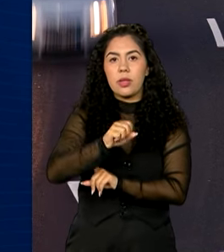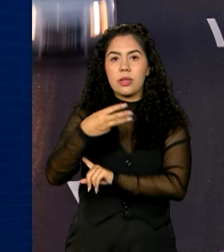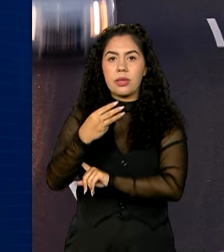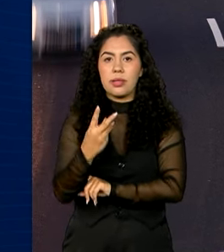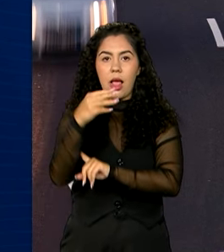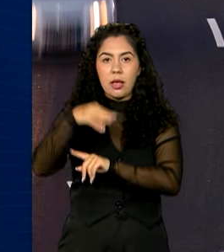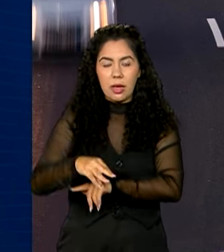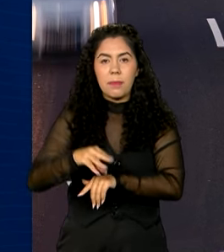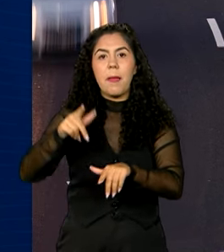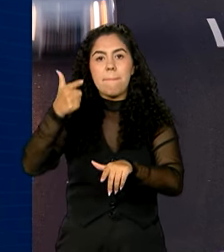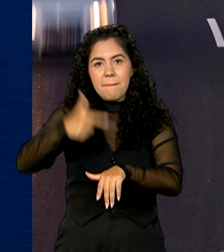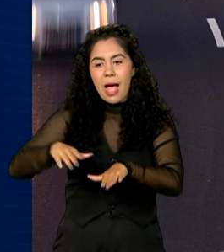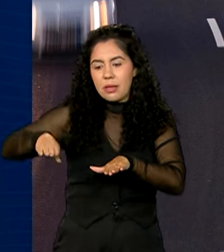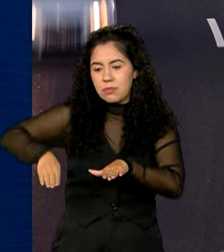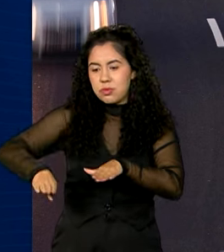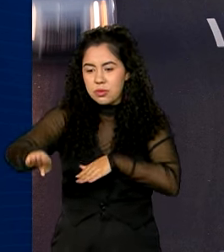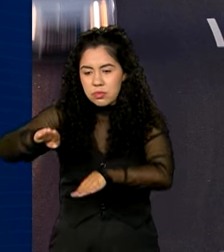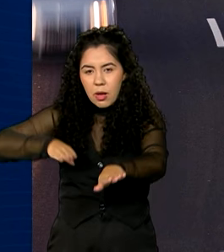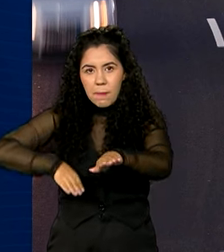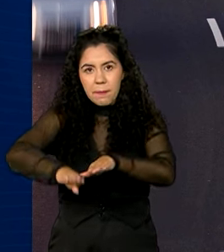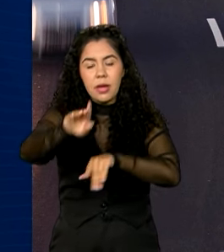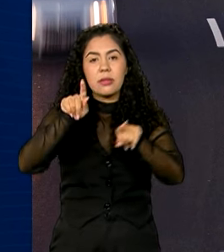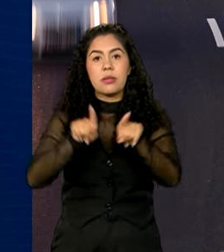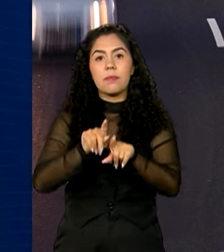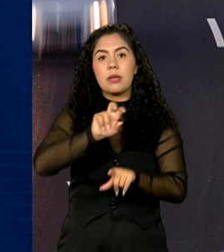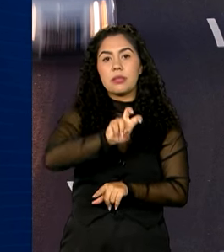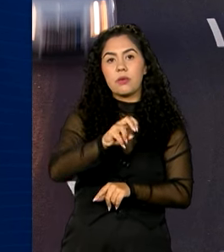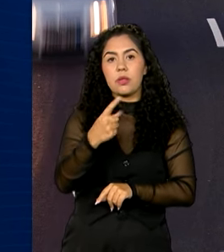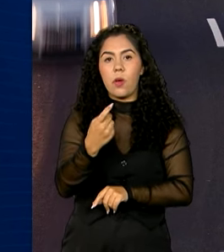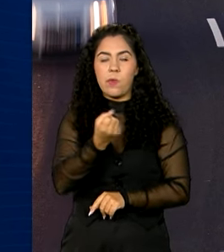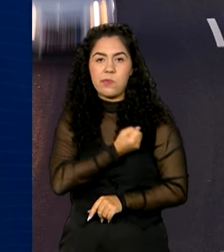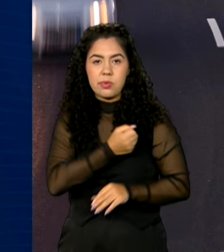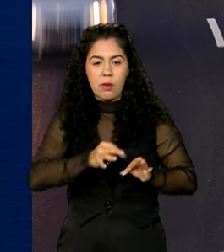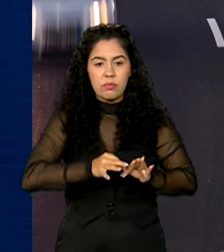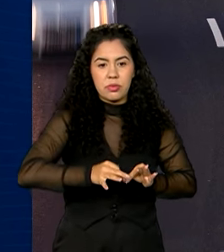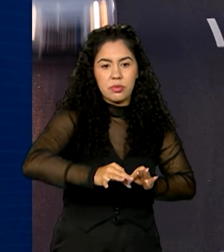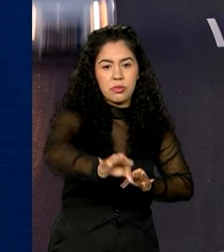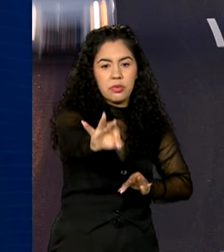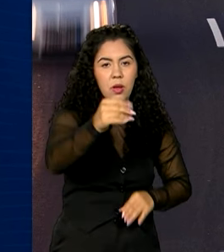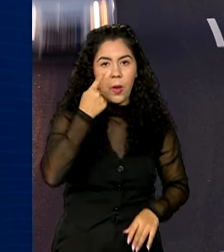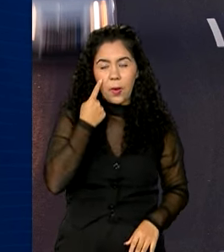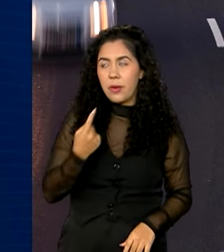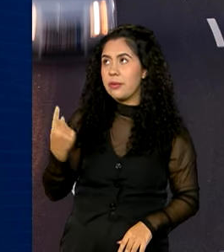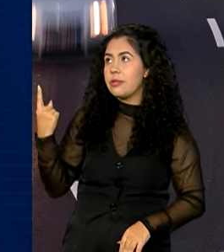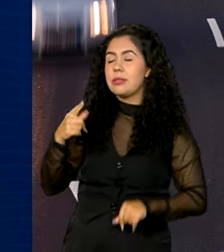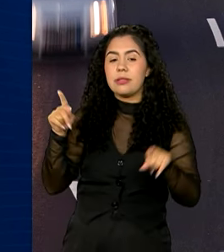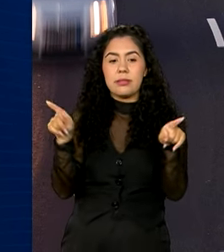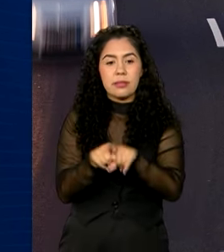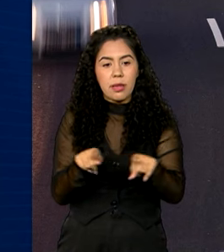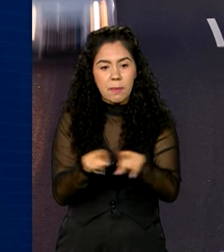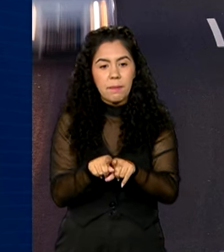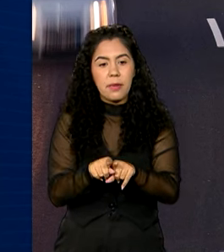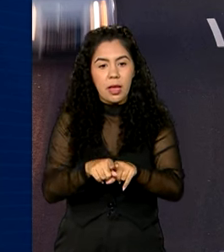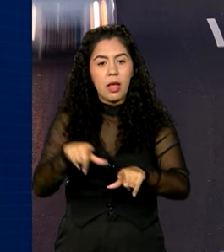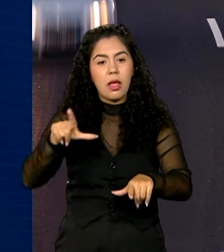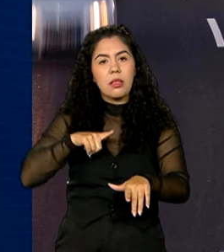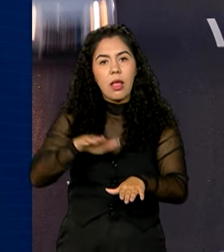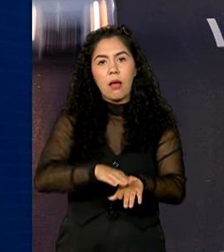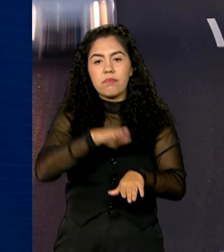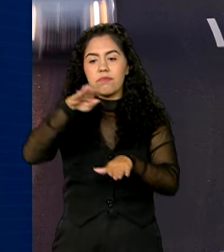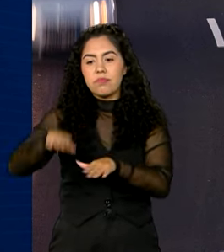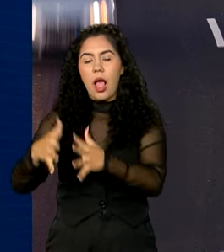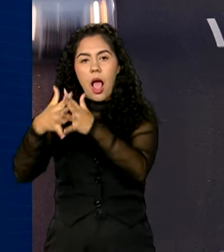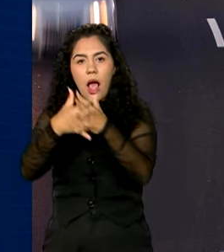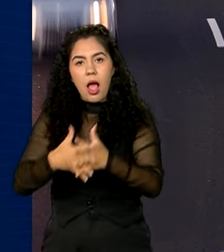faixas adicionais, 51 quilômetros de correção de traçado, áreas de escape, pontos de parada e descanso